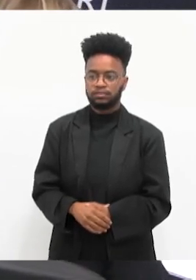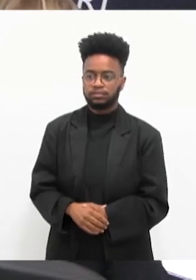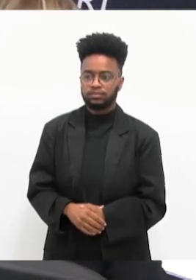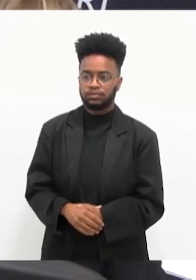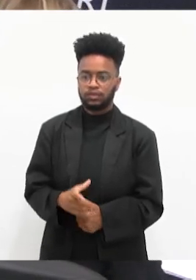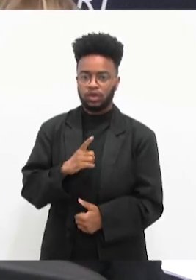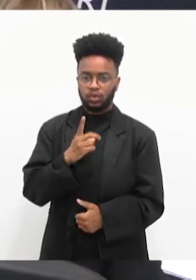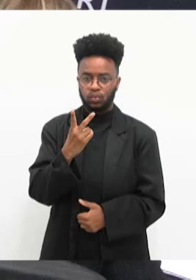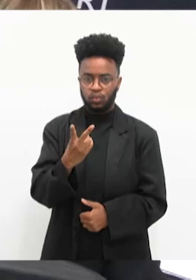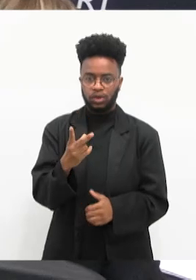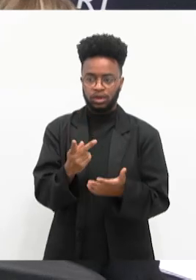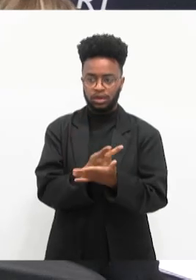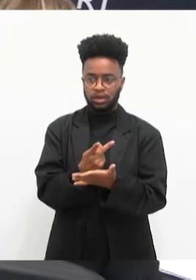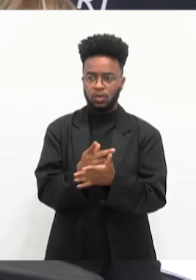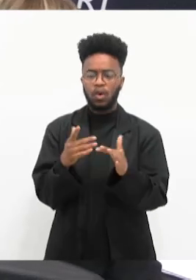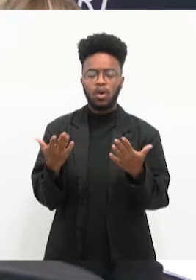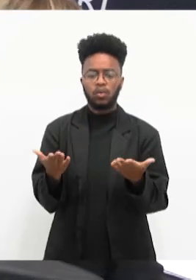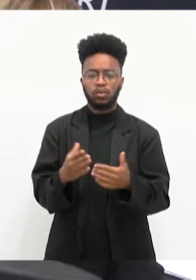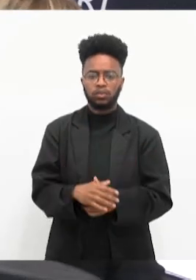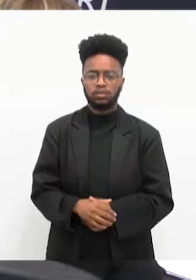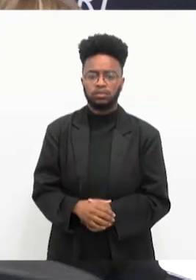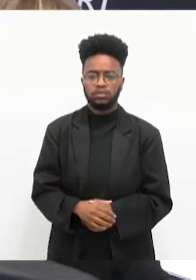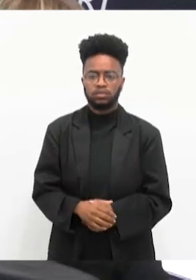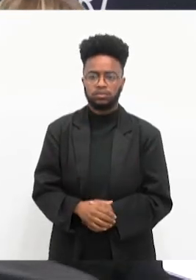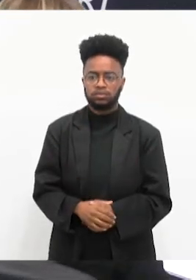Duas? Quais são, então, Jesus?